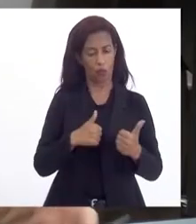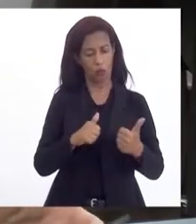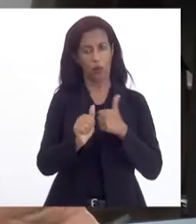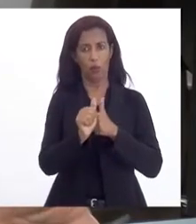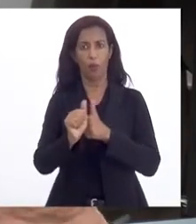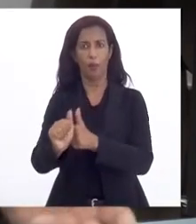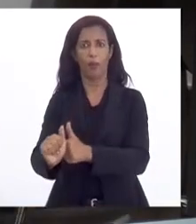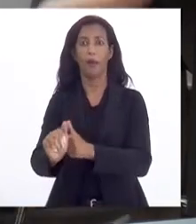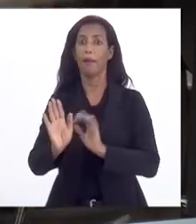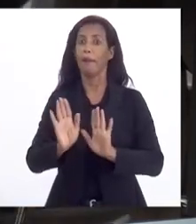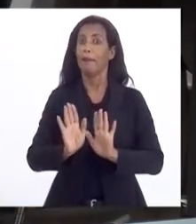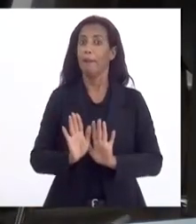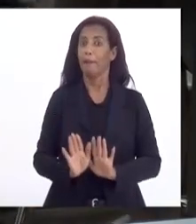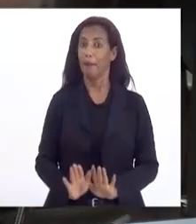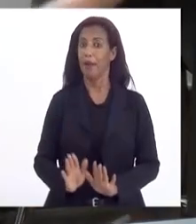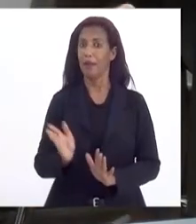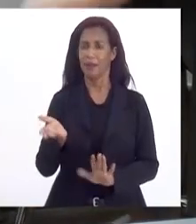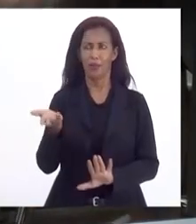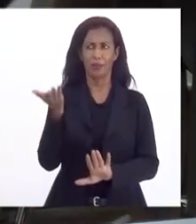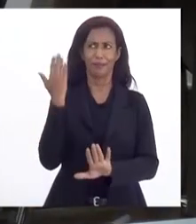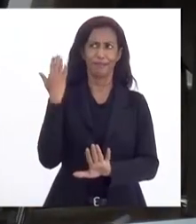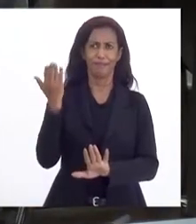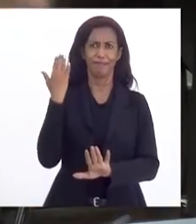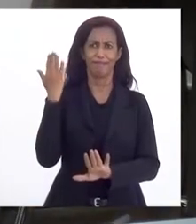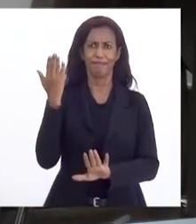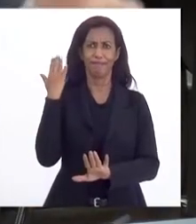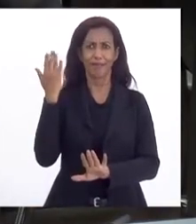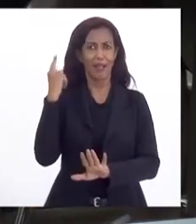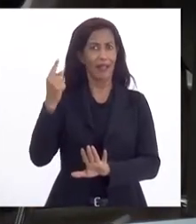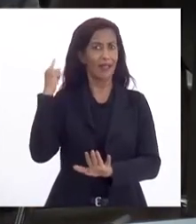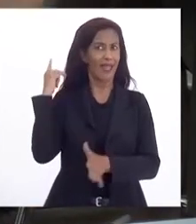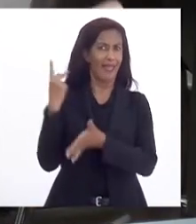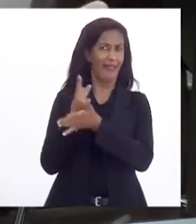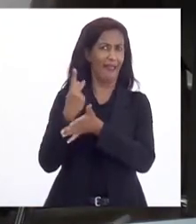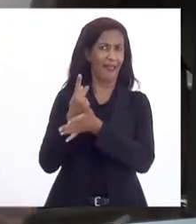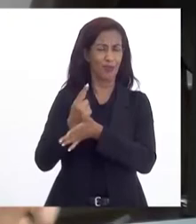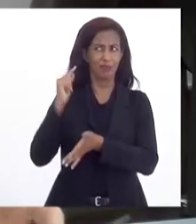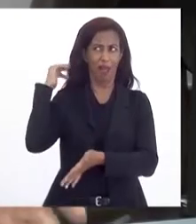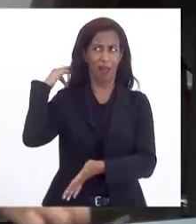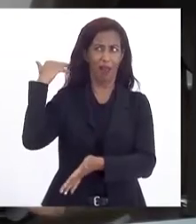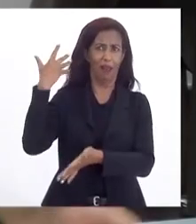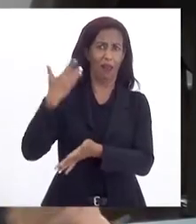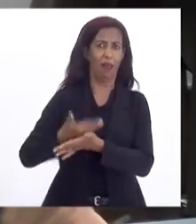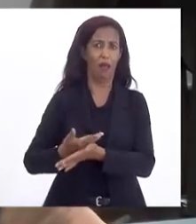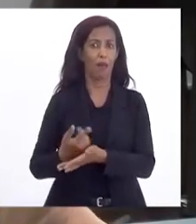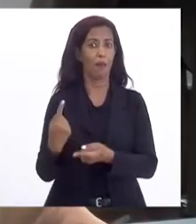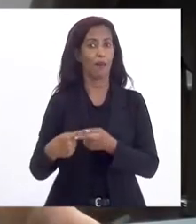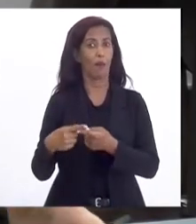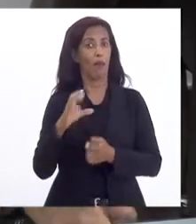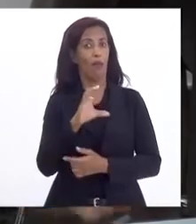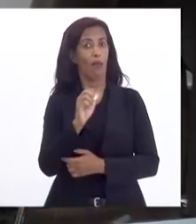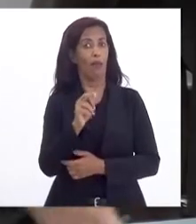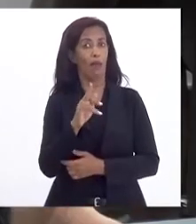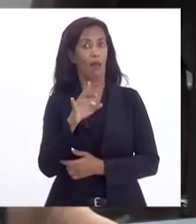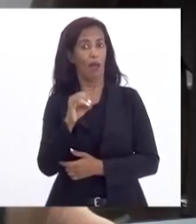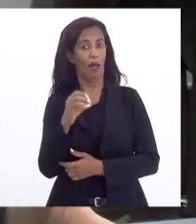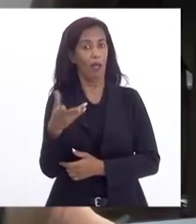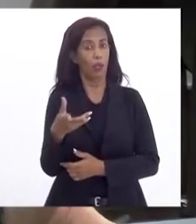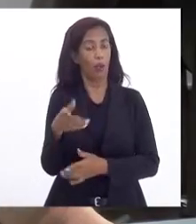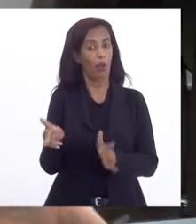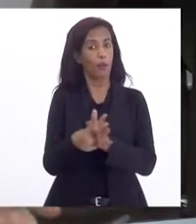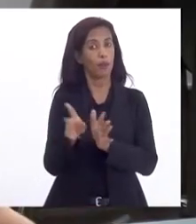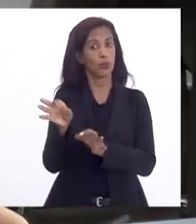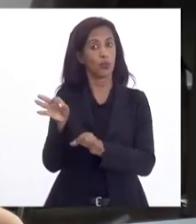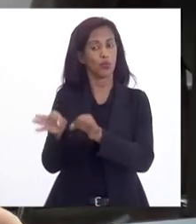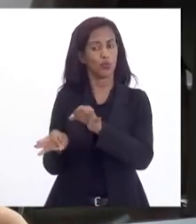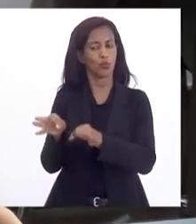acompanhar, mas isso vem também errado lá de trás, né? Porque cartório, competência do judiciário,